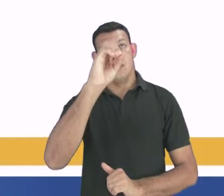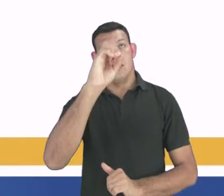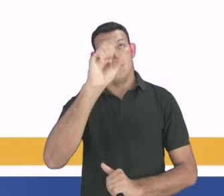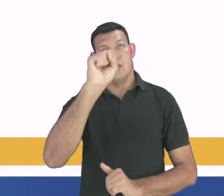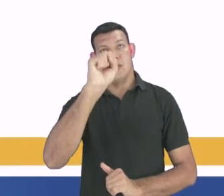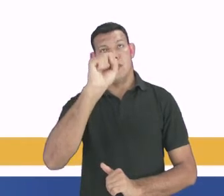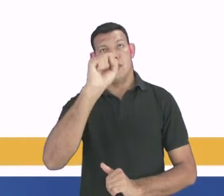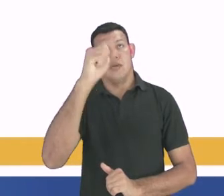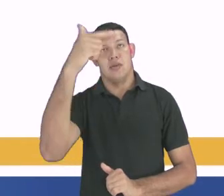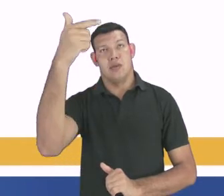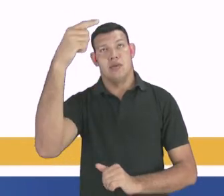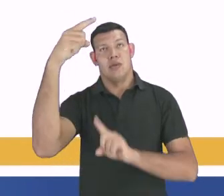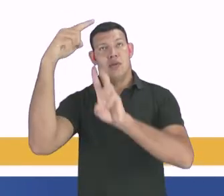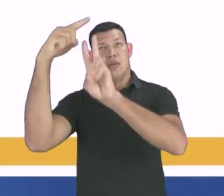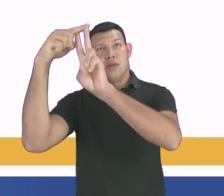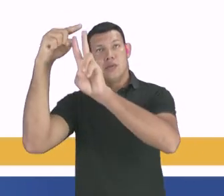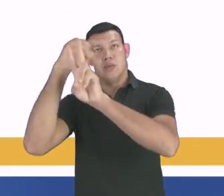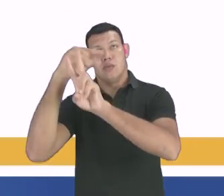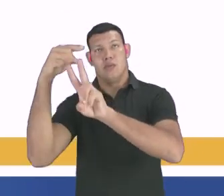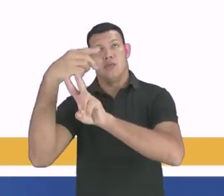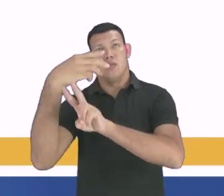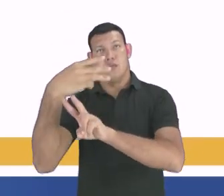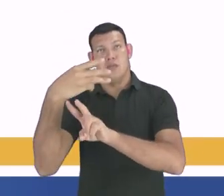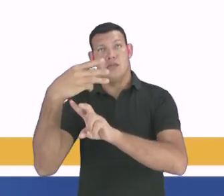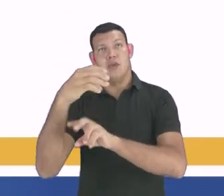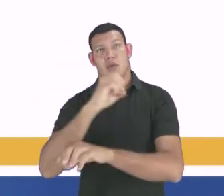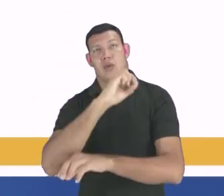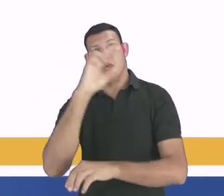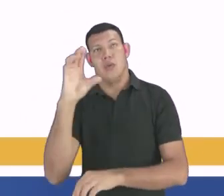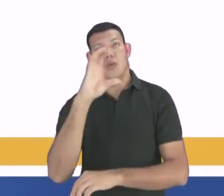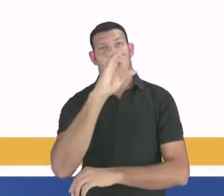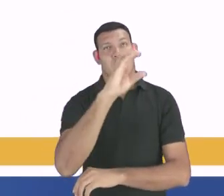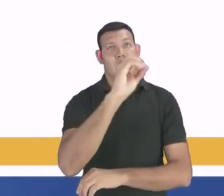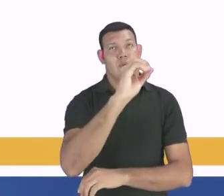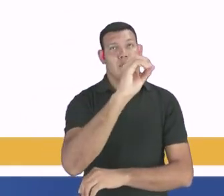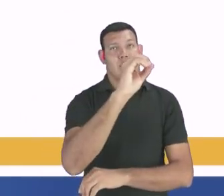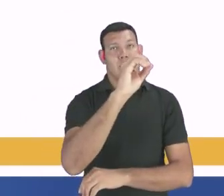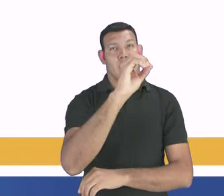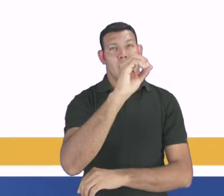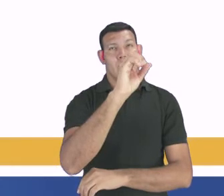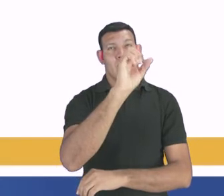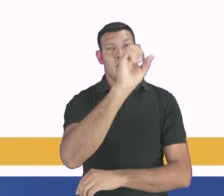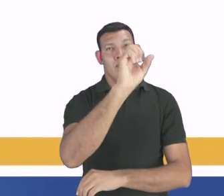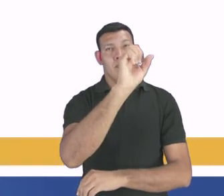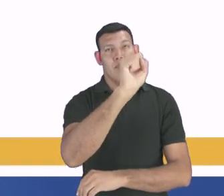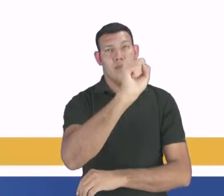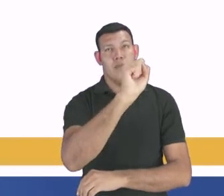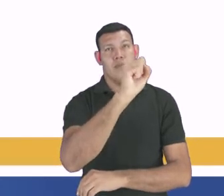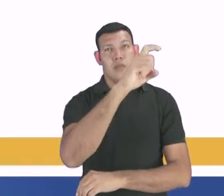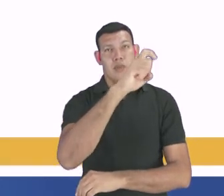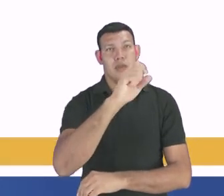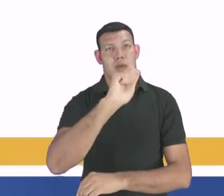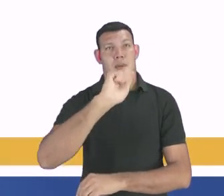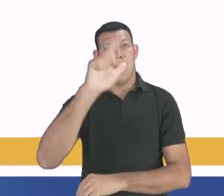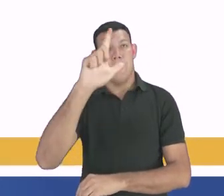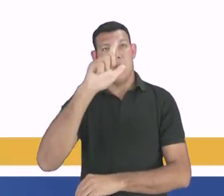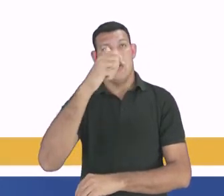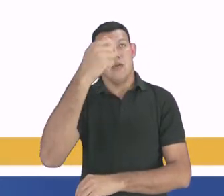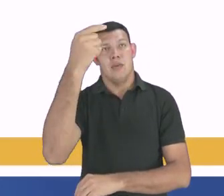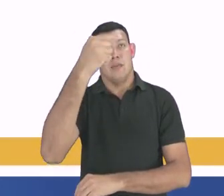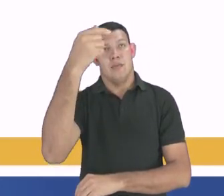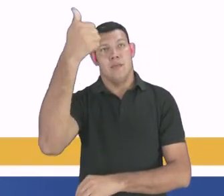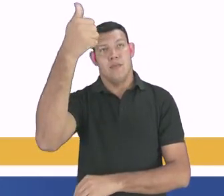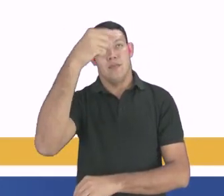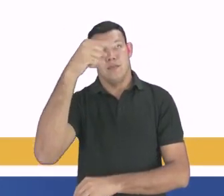encontrar dois conjuntos de solução. O 0 menor ou igual que x e menor que 2π sobre 3.